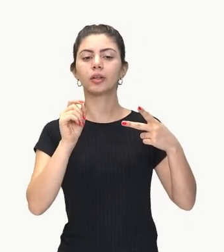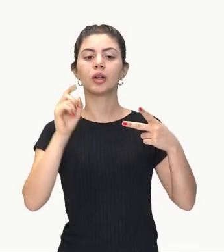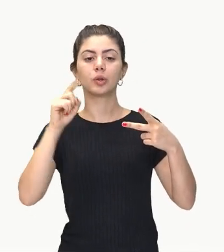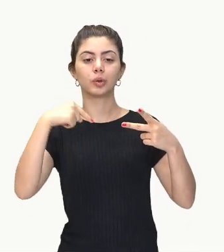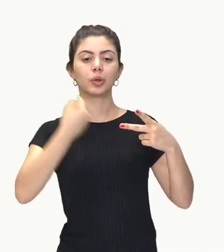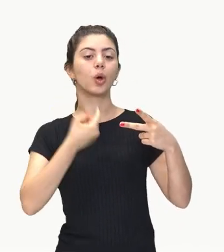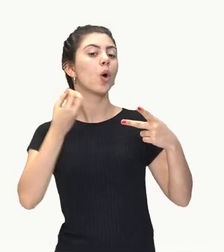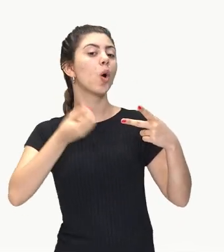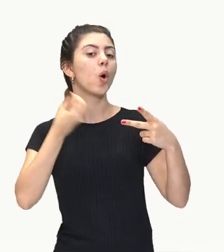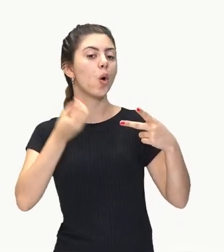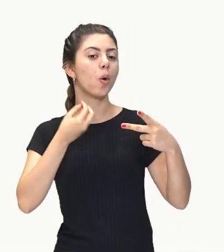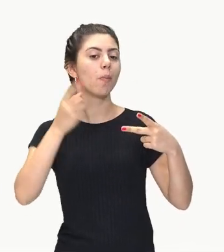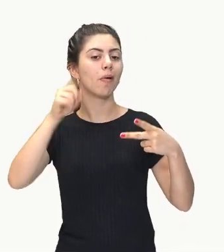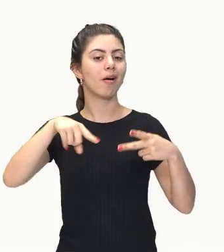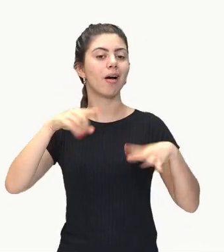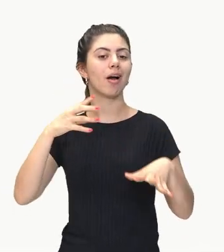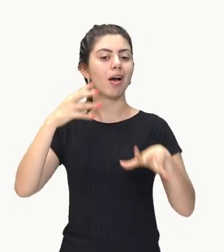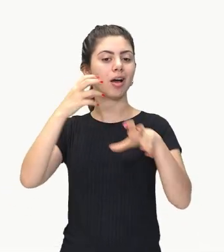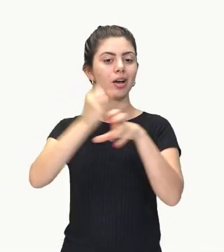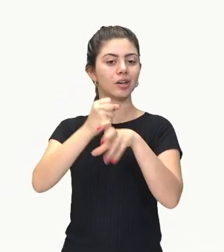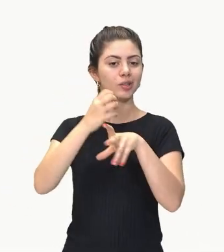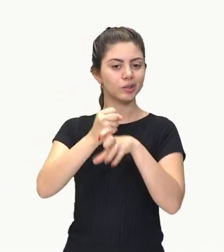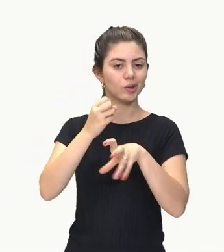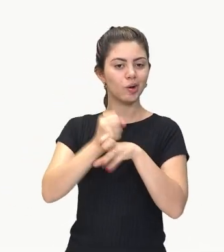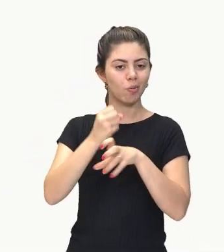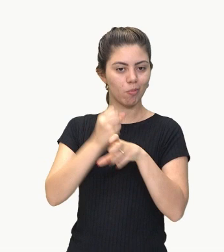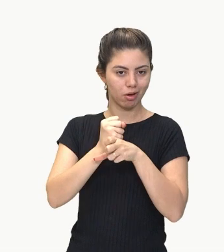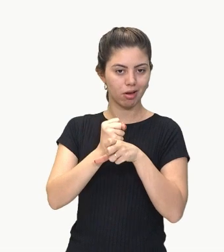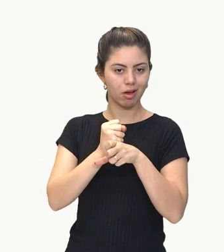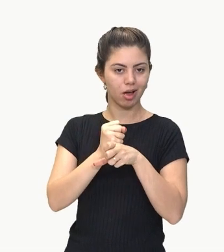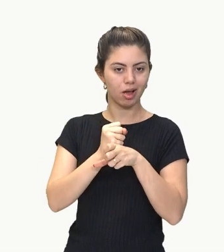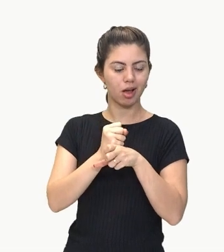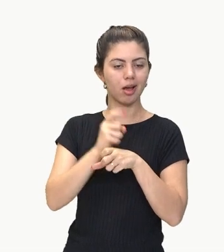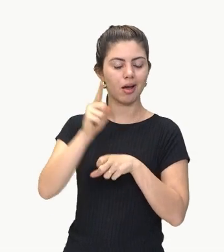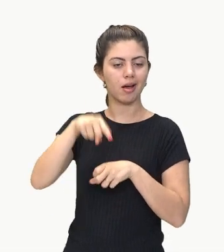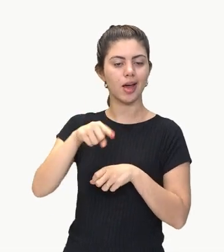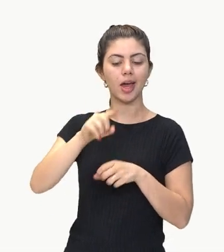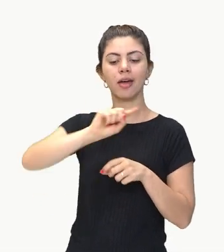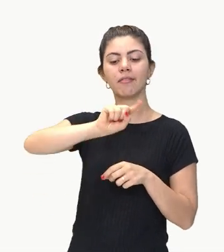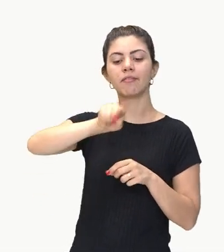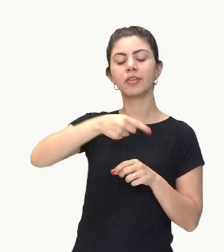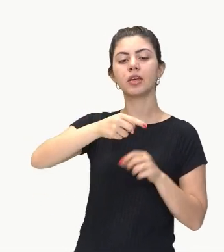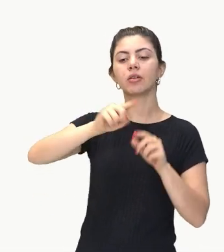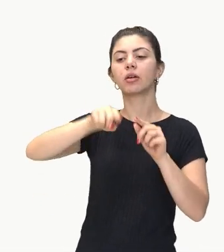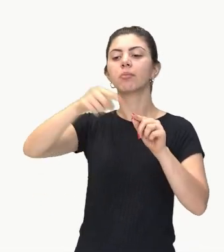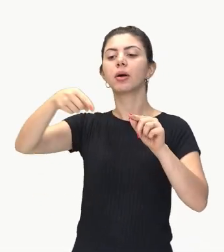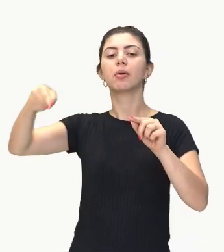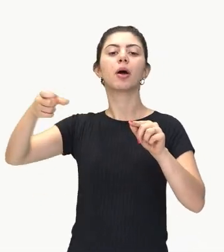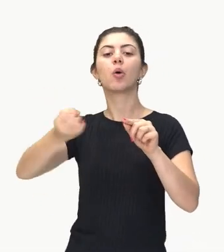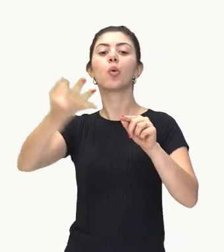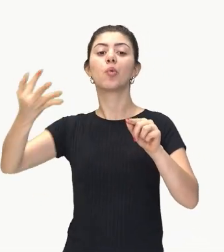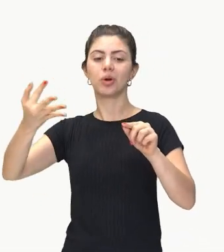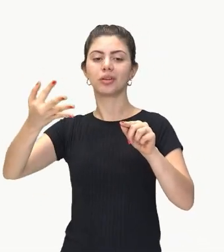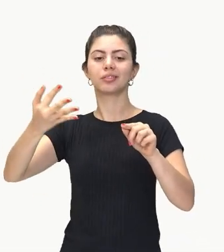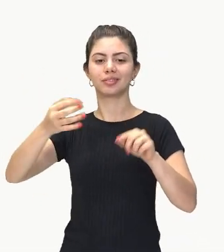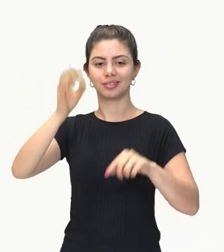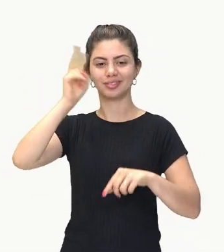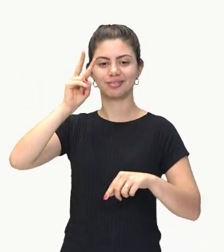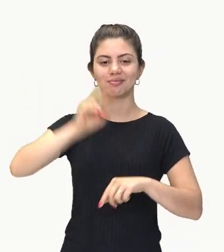vamos somar exatamente o número de casas decimais dos nossos